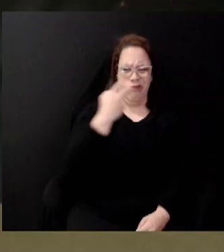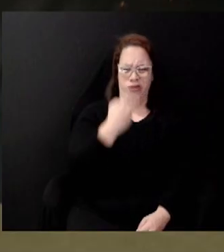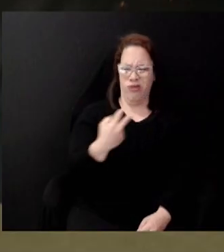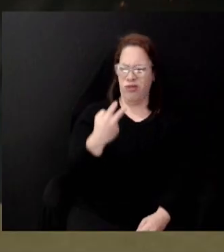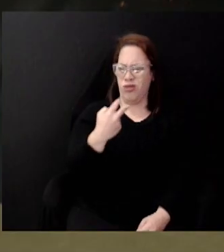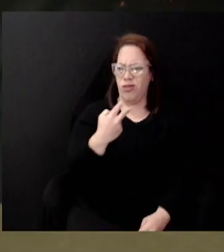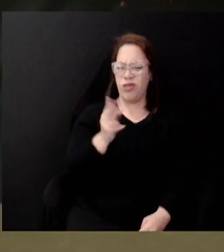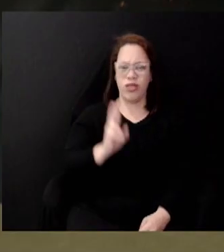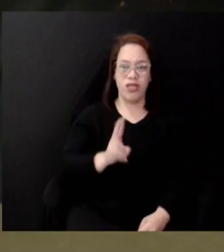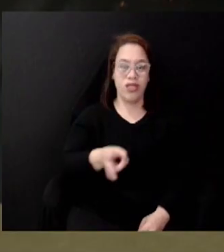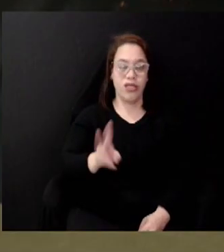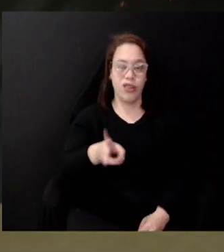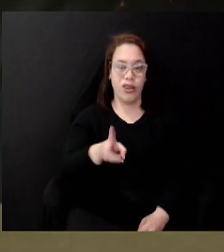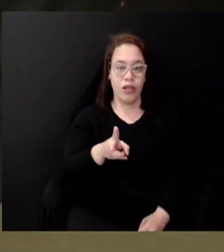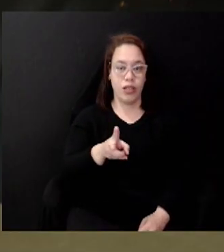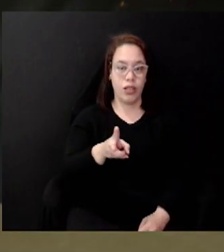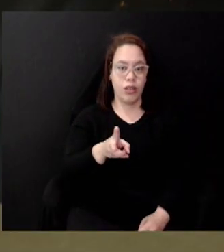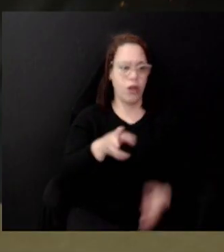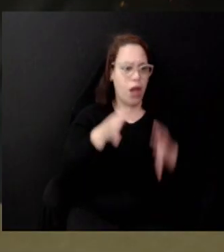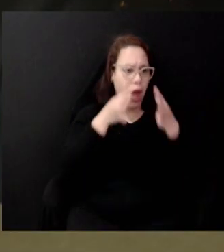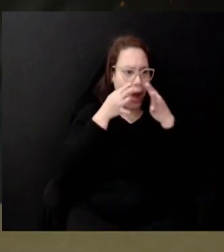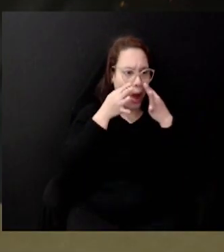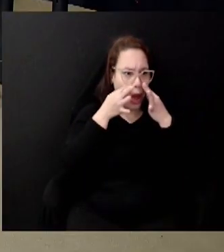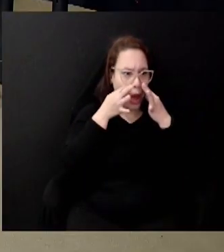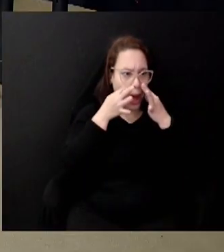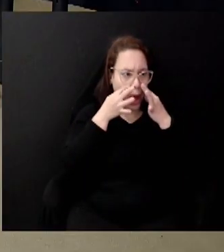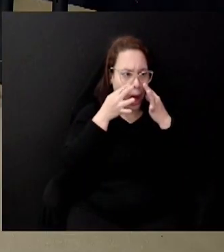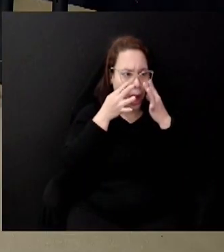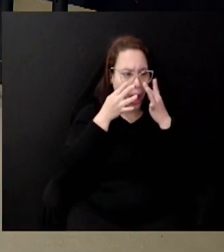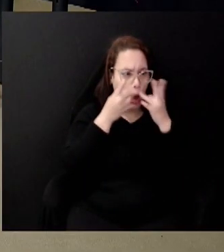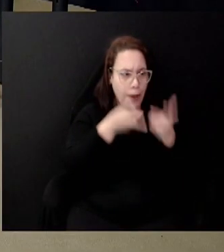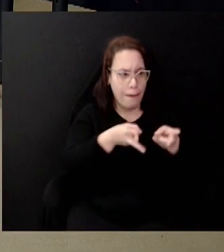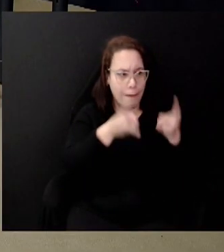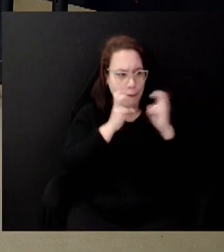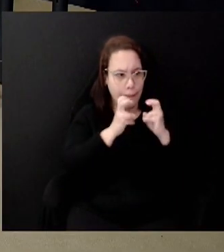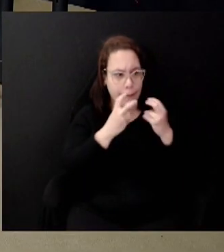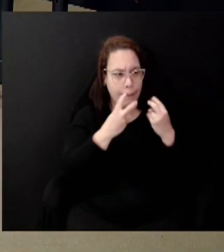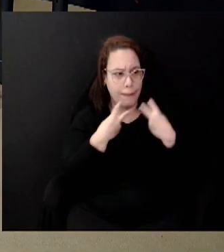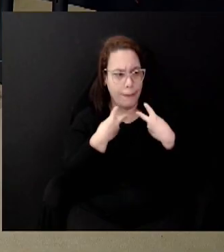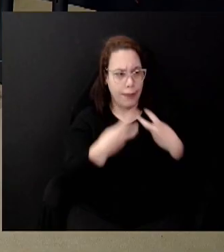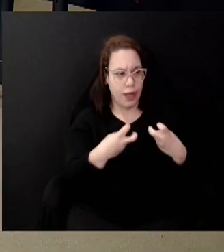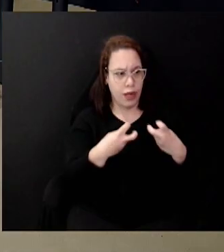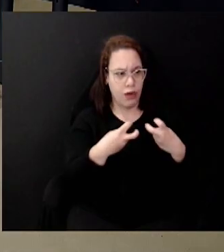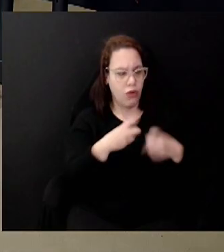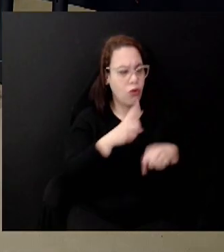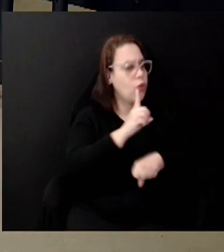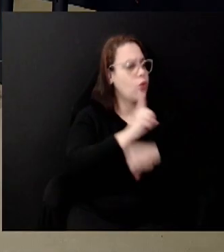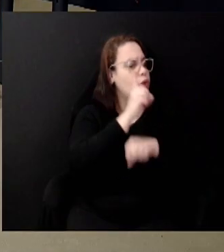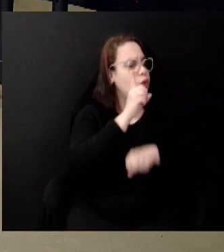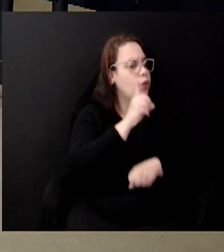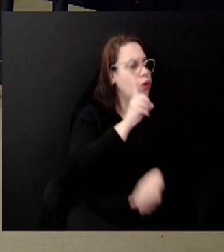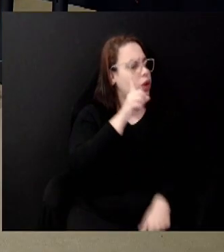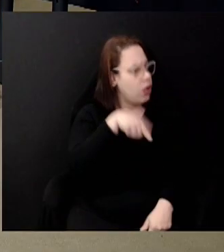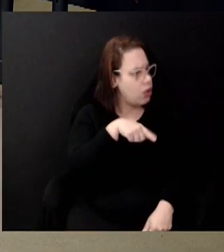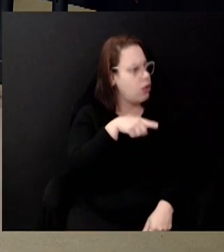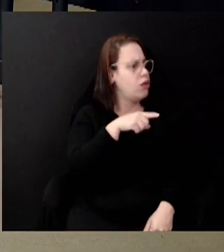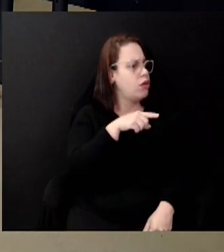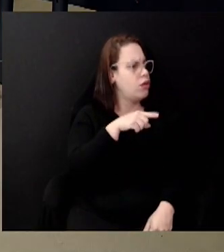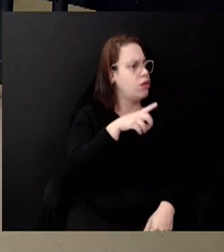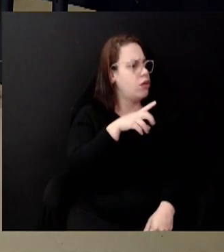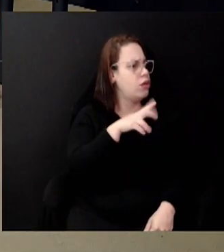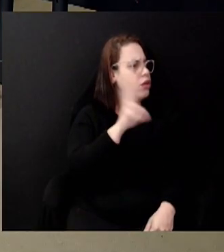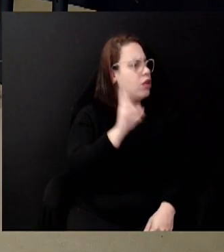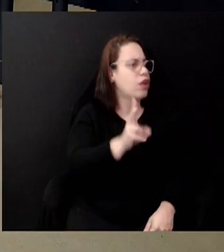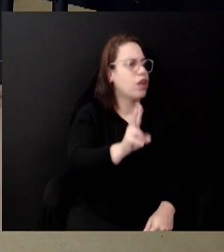sempre sendo observado. É isso que acontece mesmo, né, doutora? Porque a gente sempre está sendo observado